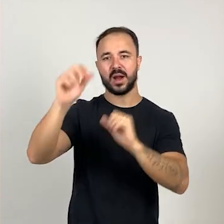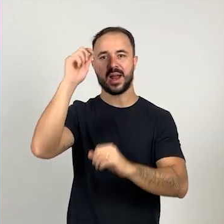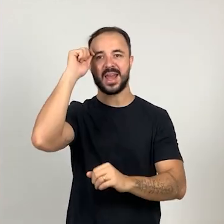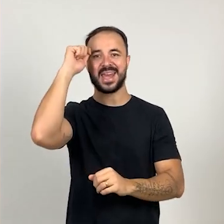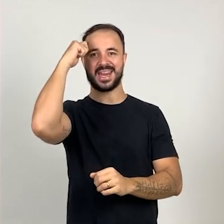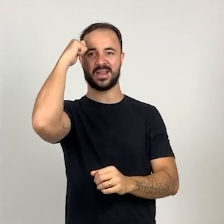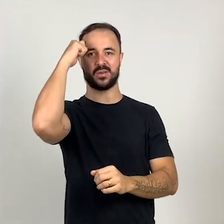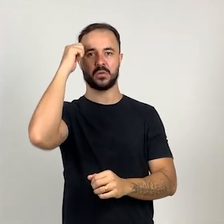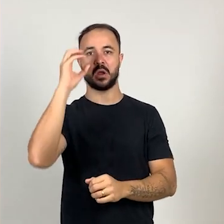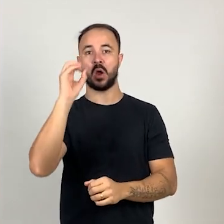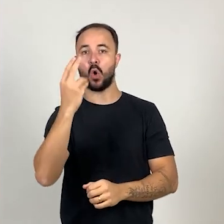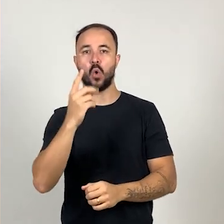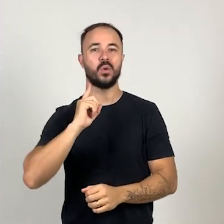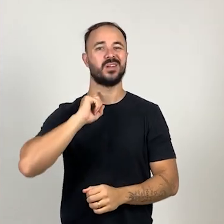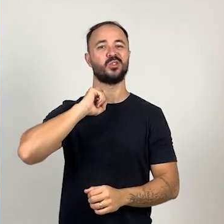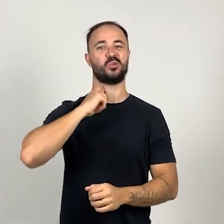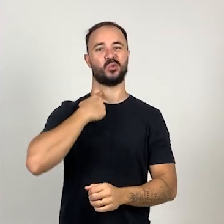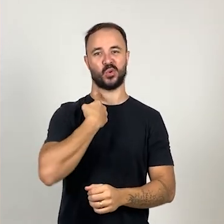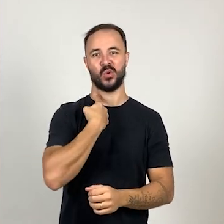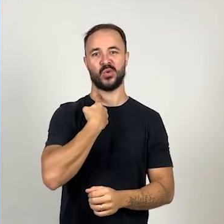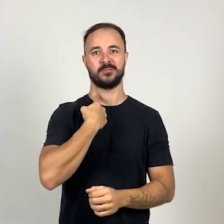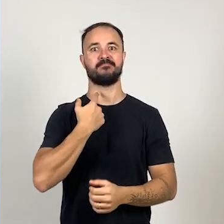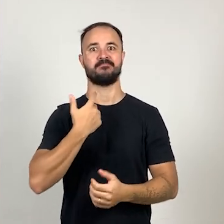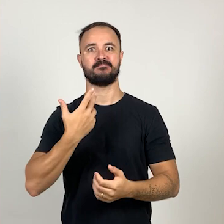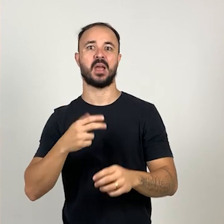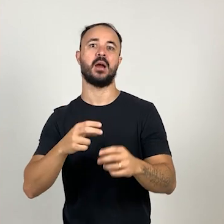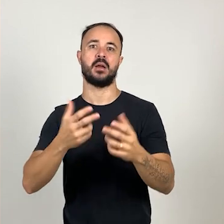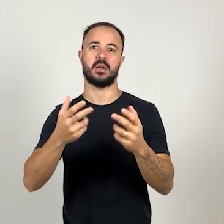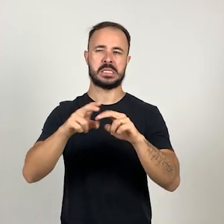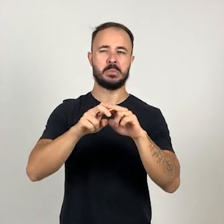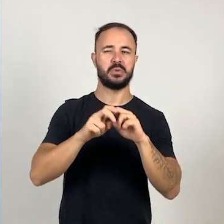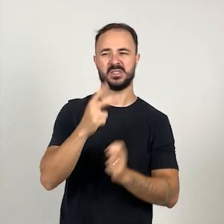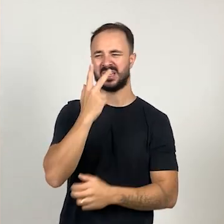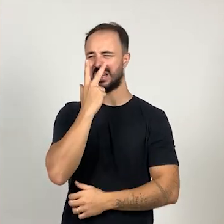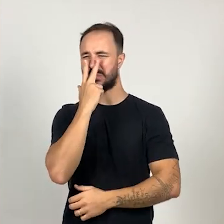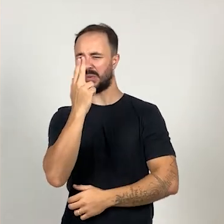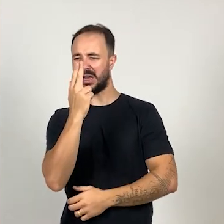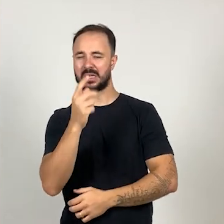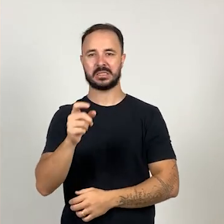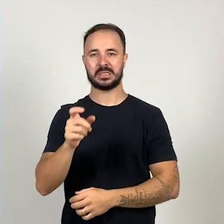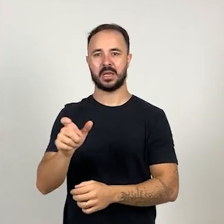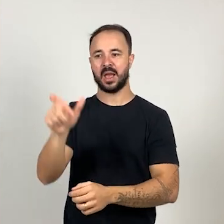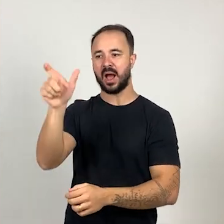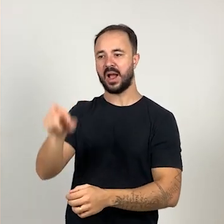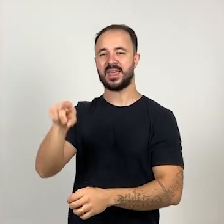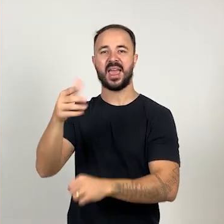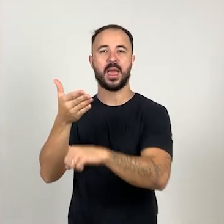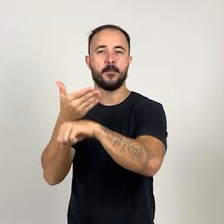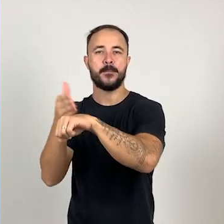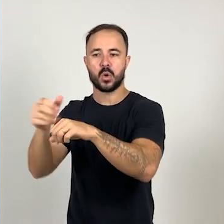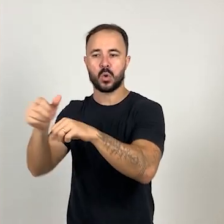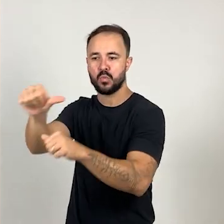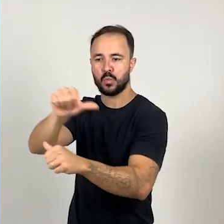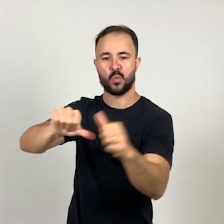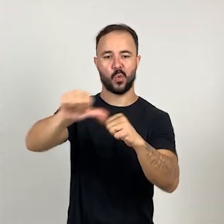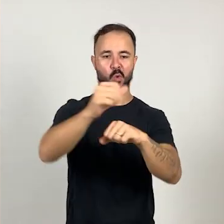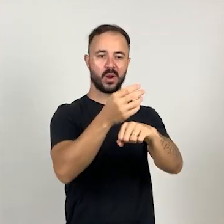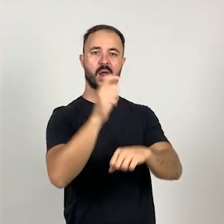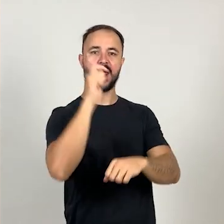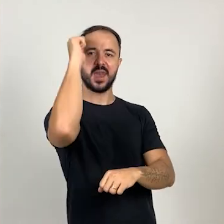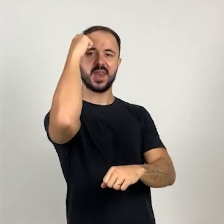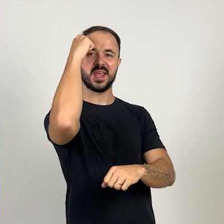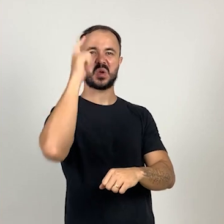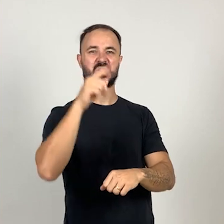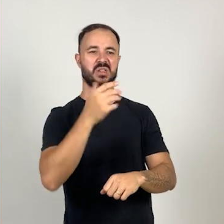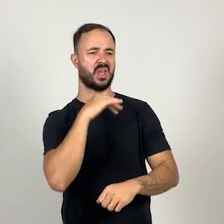associado a manchar ou sujar. Essa expressão cria a ideia de que tornar algo negro é negativo e precisa